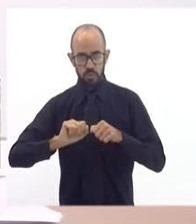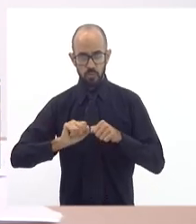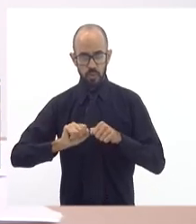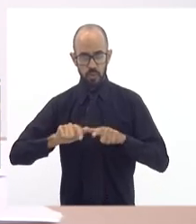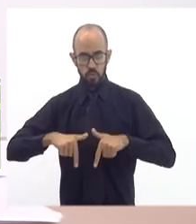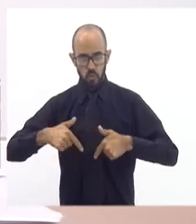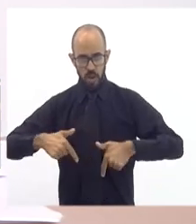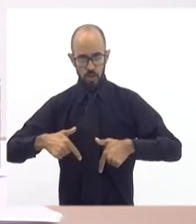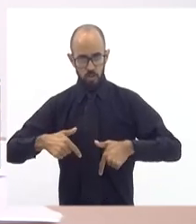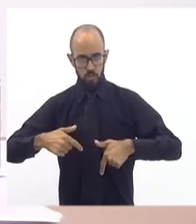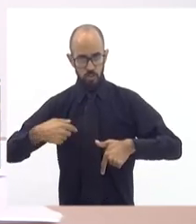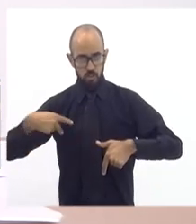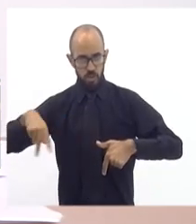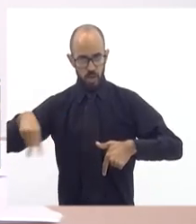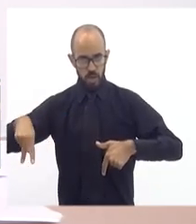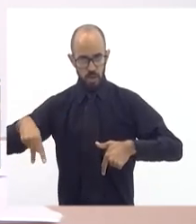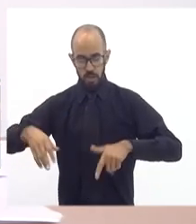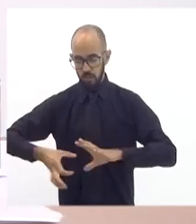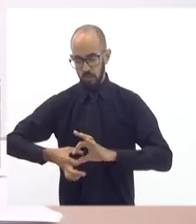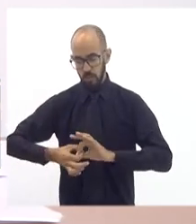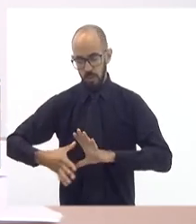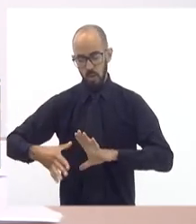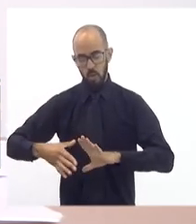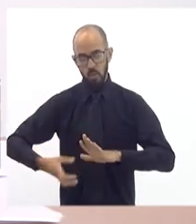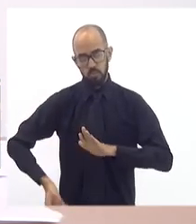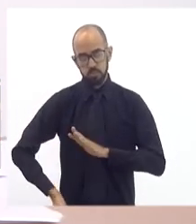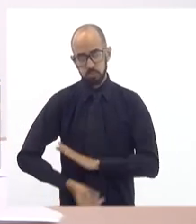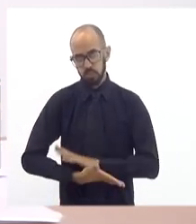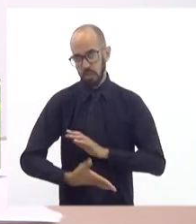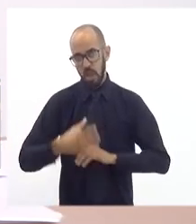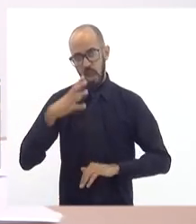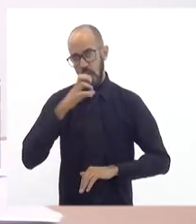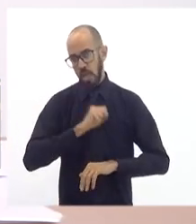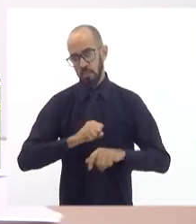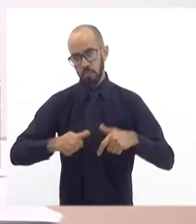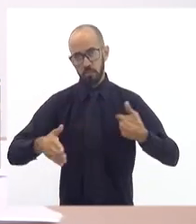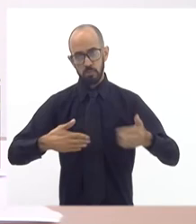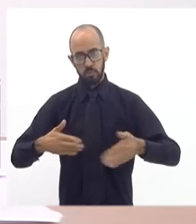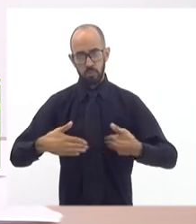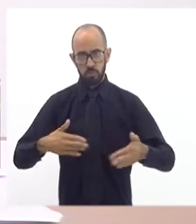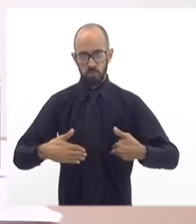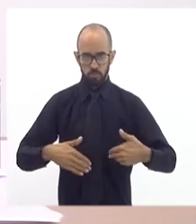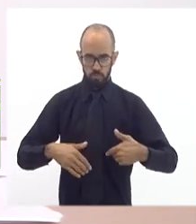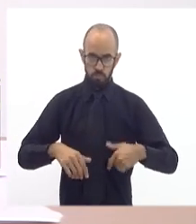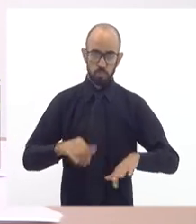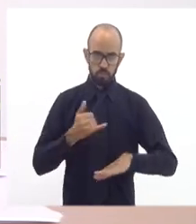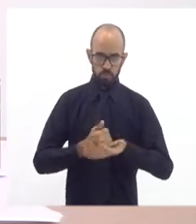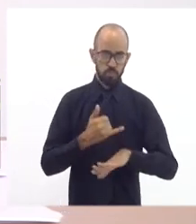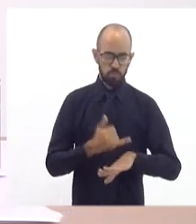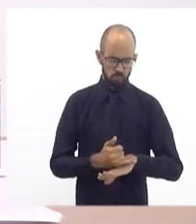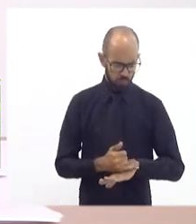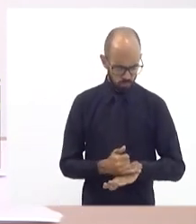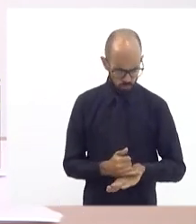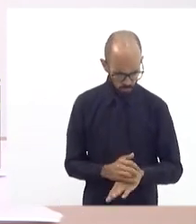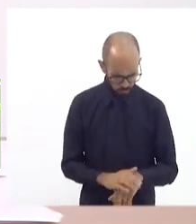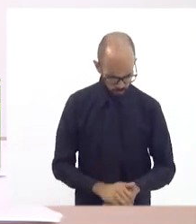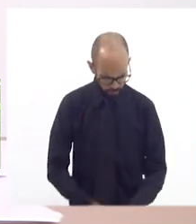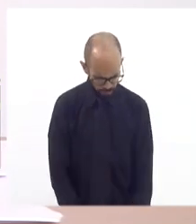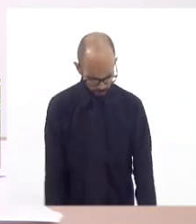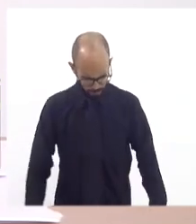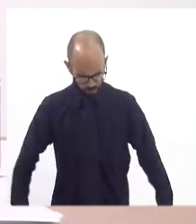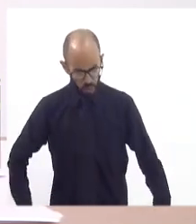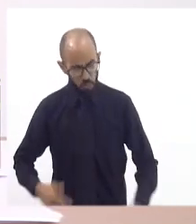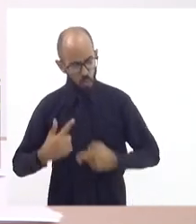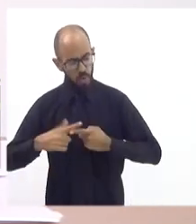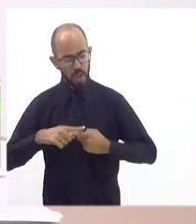e ele deu a licença para operação funcionamento da Siderúrgica do Atlântico E por que que eu tô falando essas coisas todas